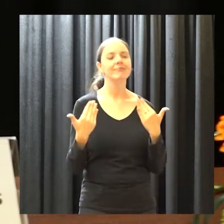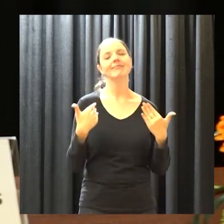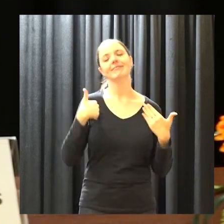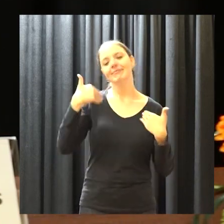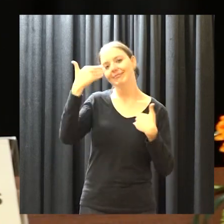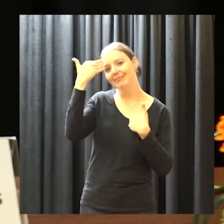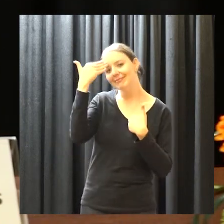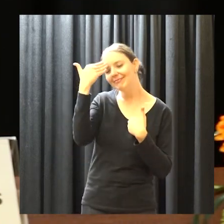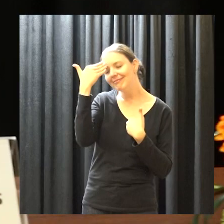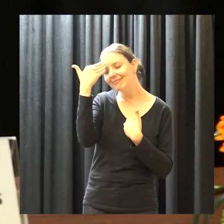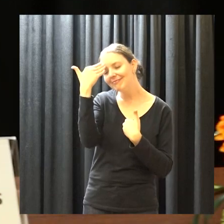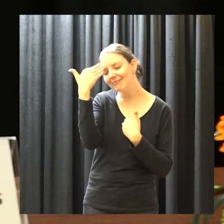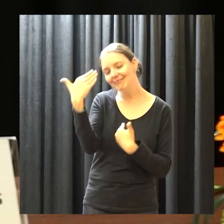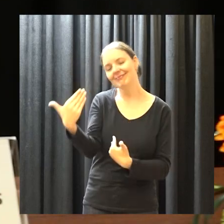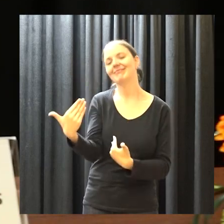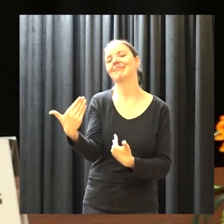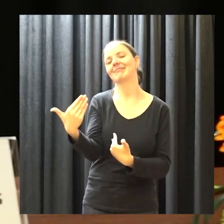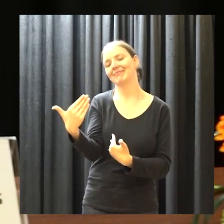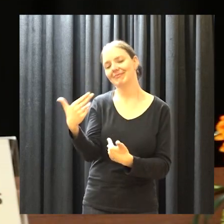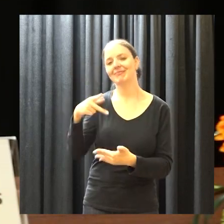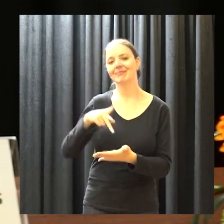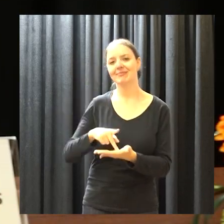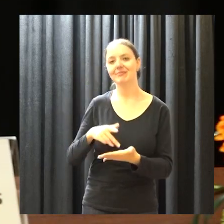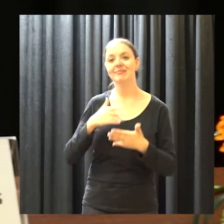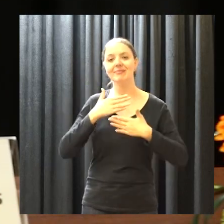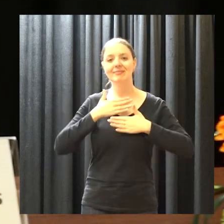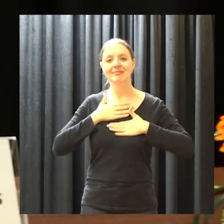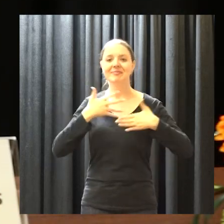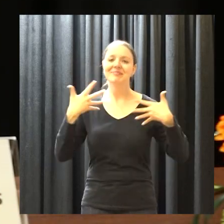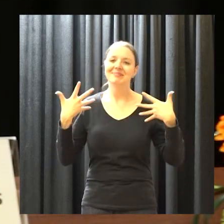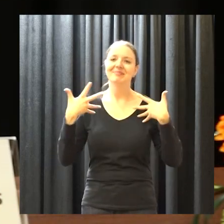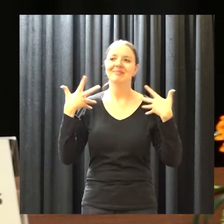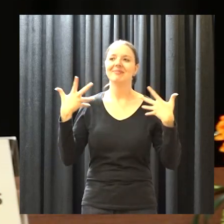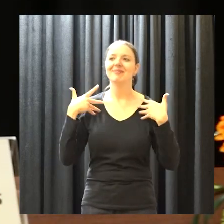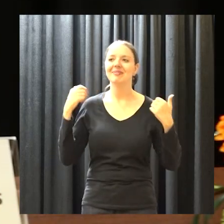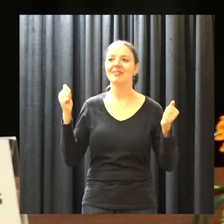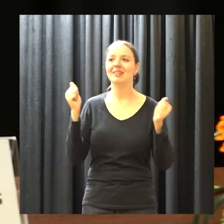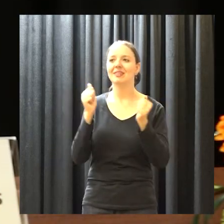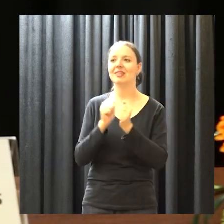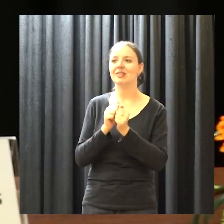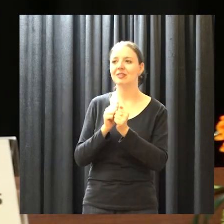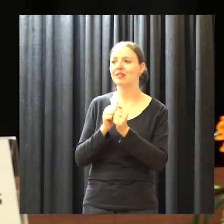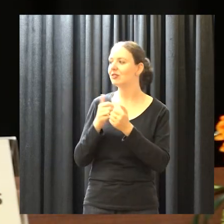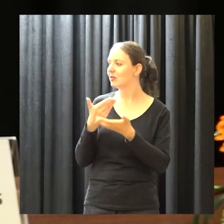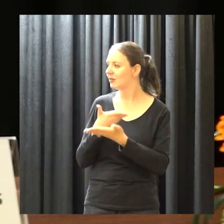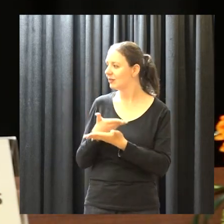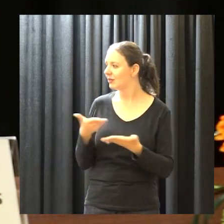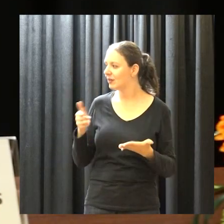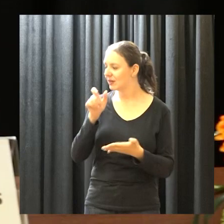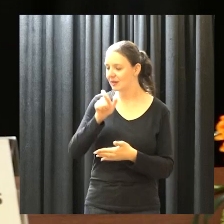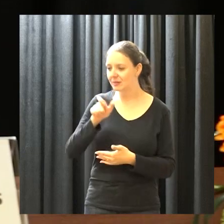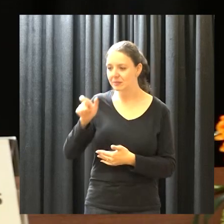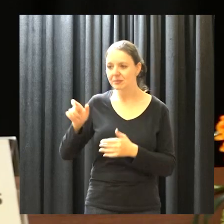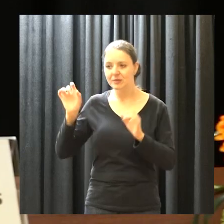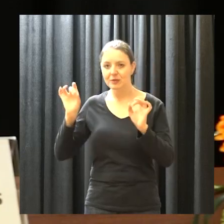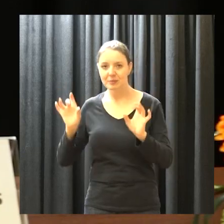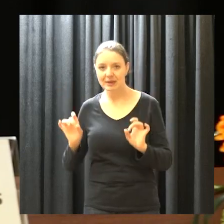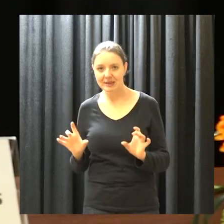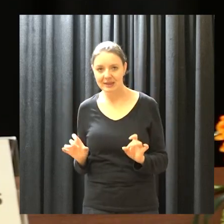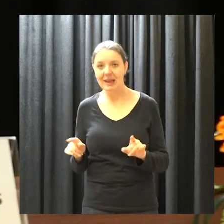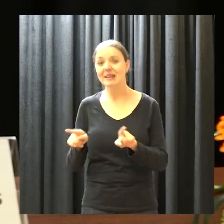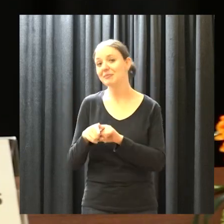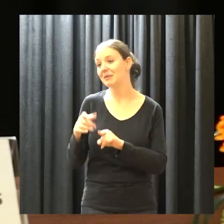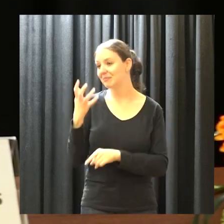agradeço muito por tudo. É uma alegria estar nessa mesa com a Daniela, com a Indy, Diva